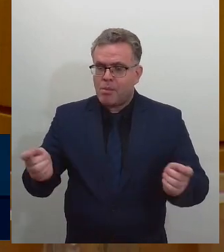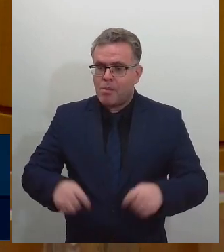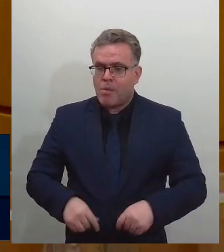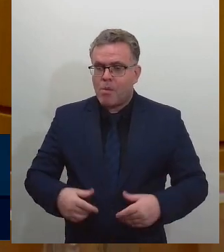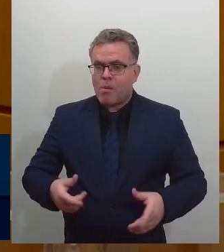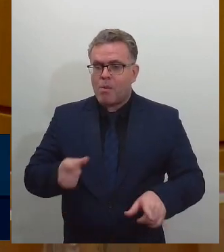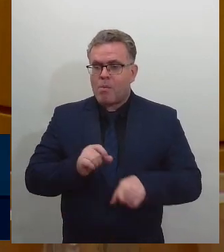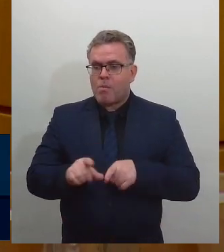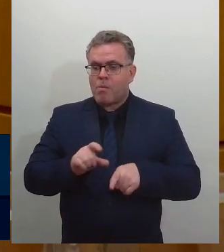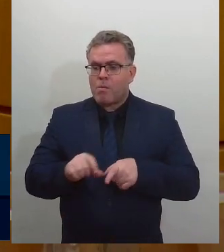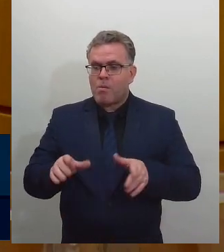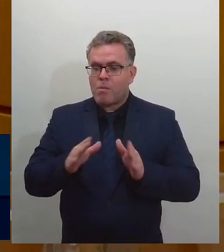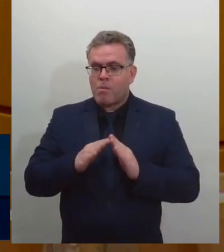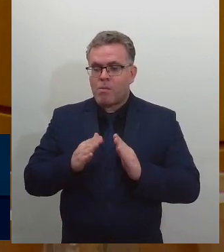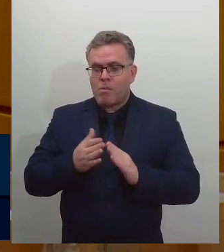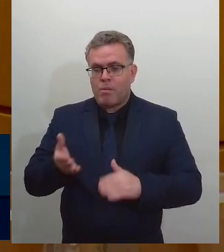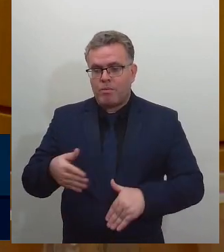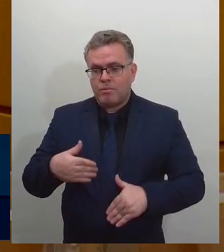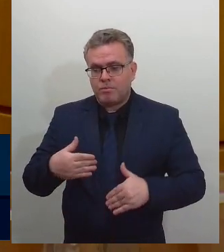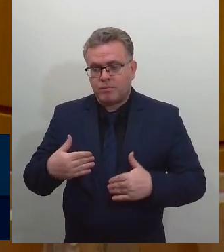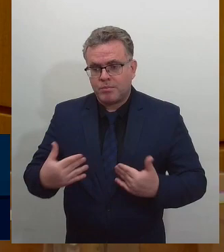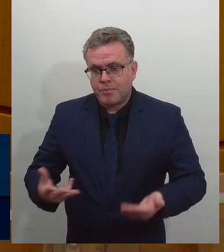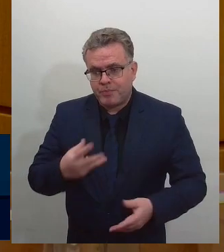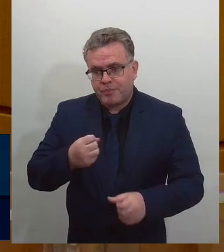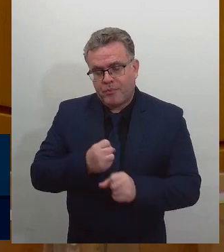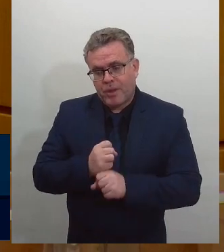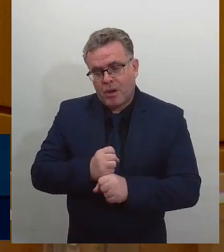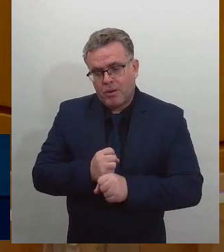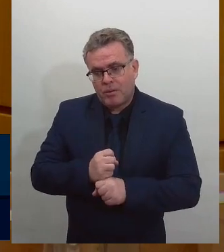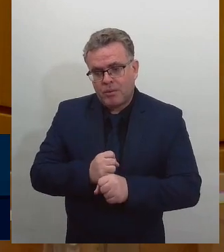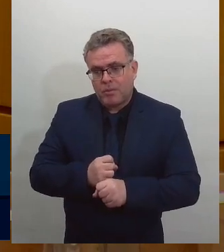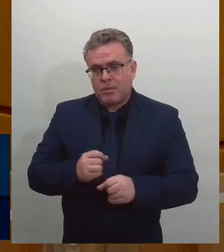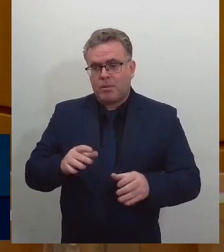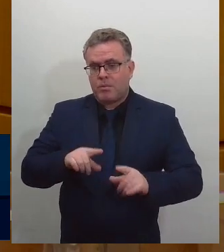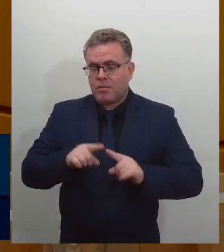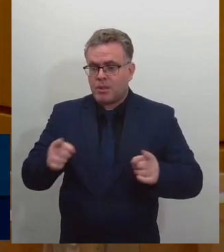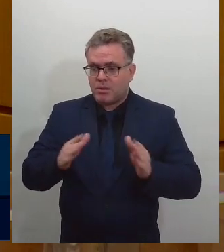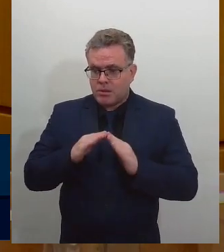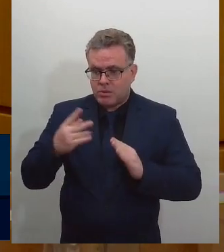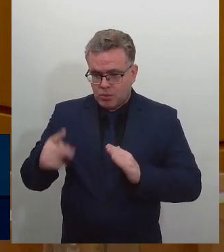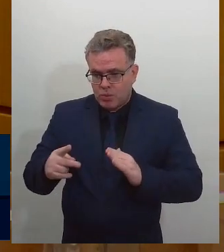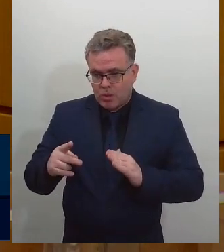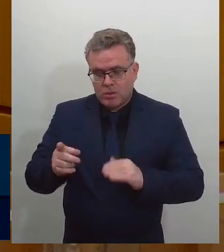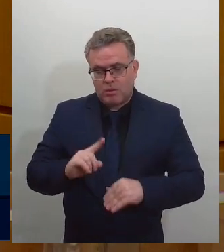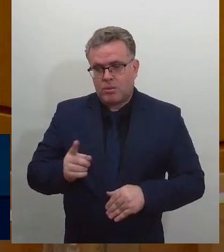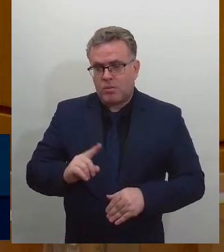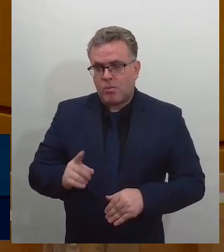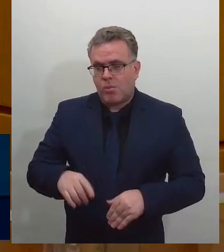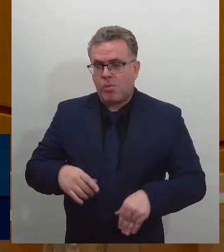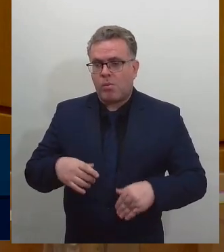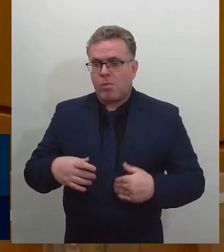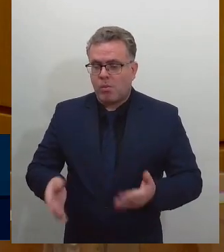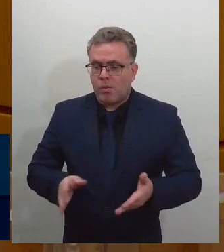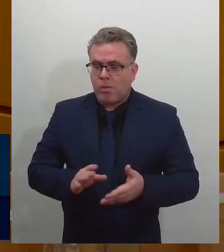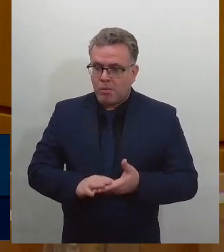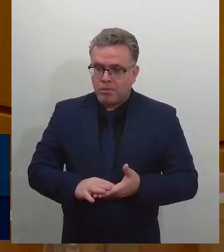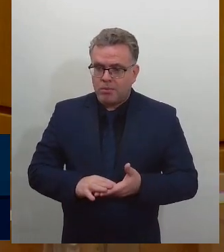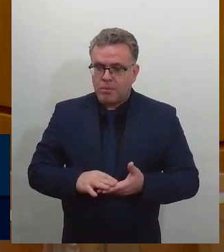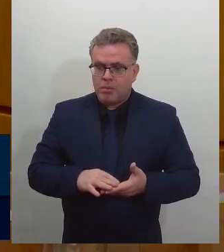Você paga 30 anos de aluguel, mas a casa não é sua. Você leva 10, 20 anos de